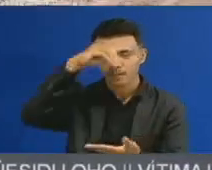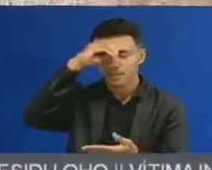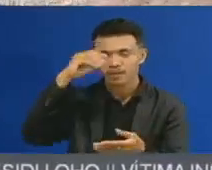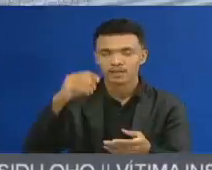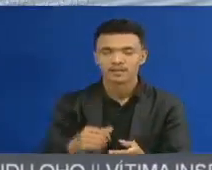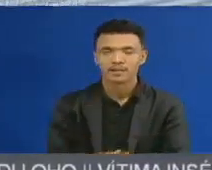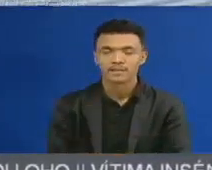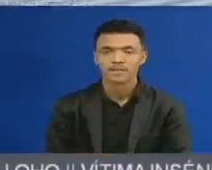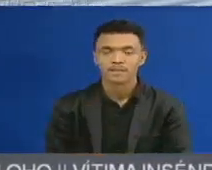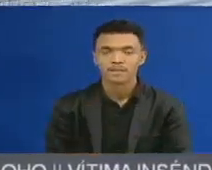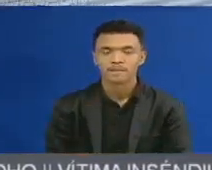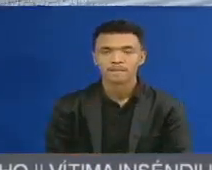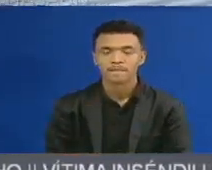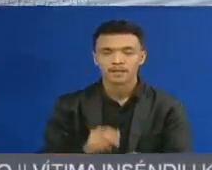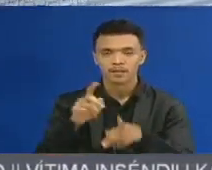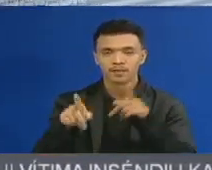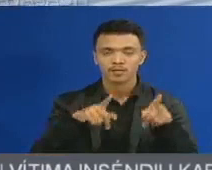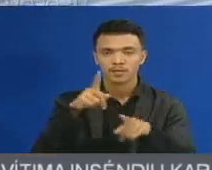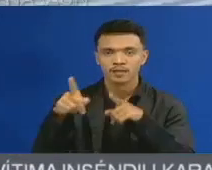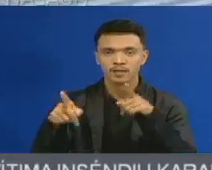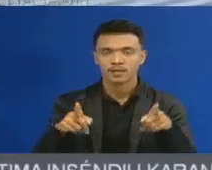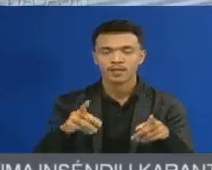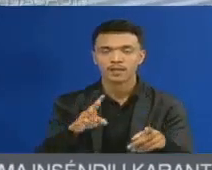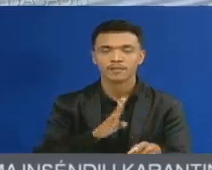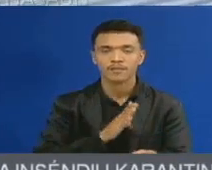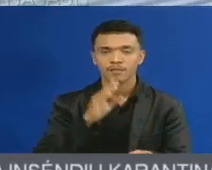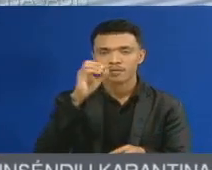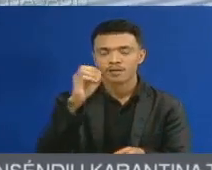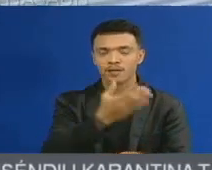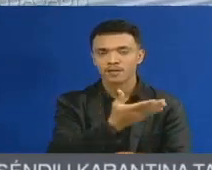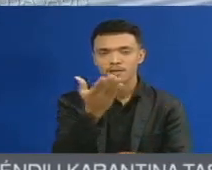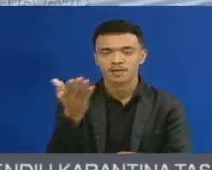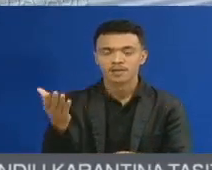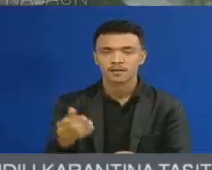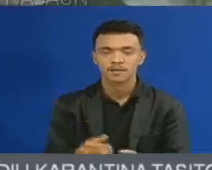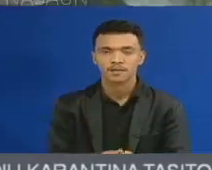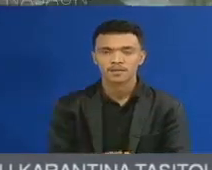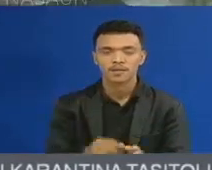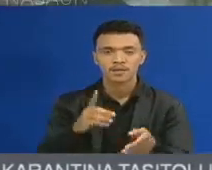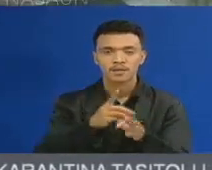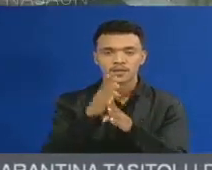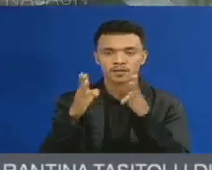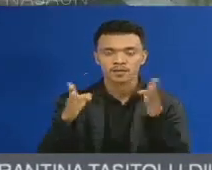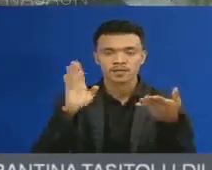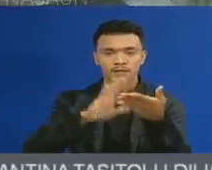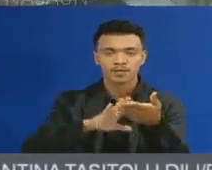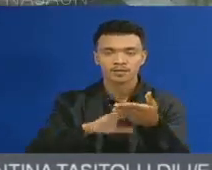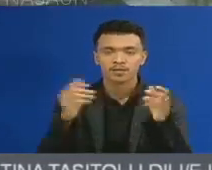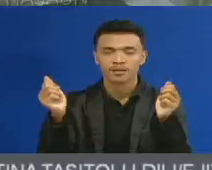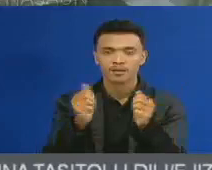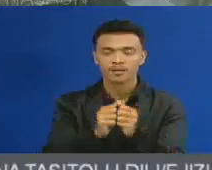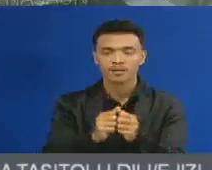envolve. E a comunidade area remota, Orugomo, itabot sira rehabilita escola fon ida, no